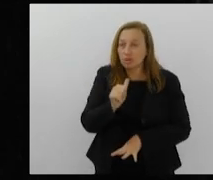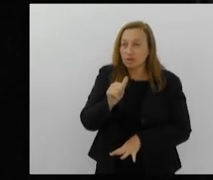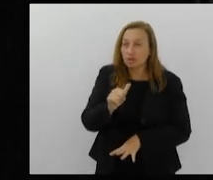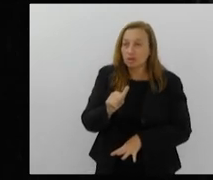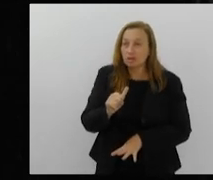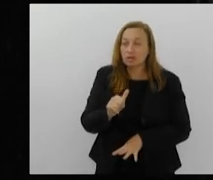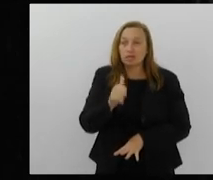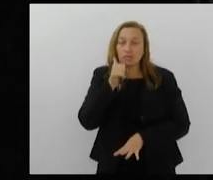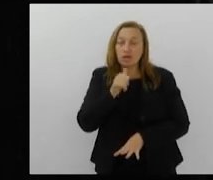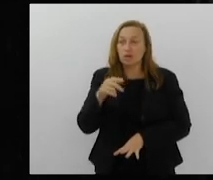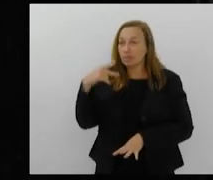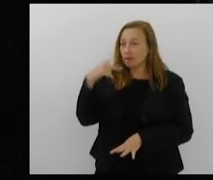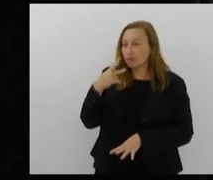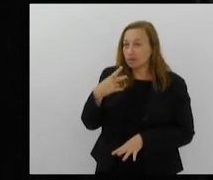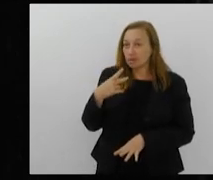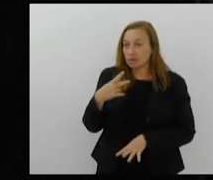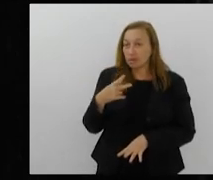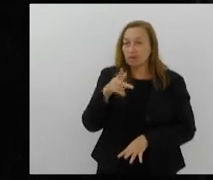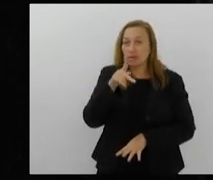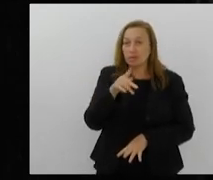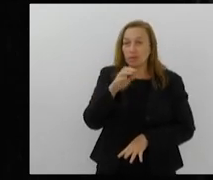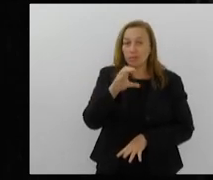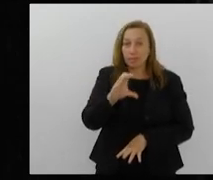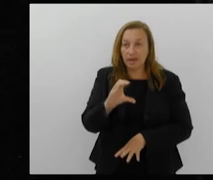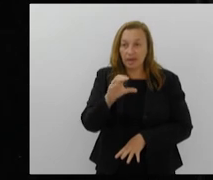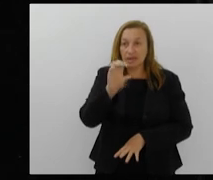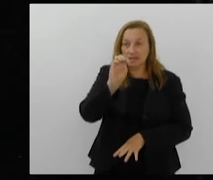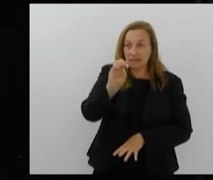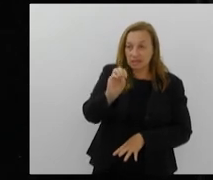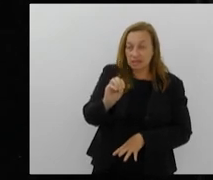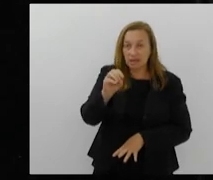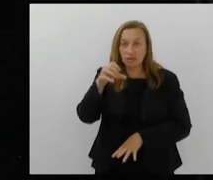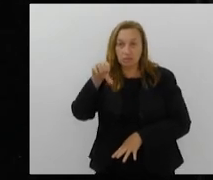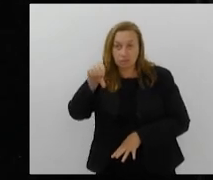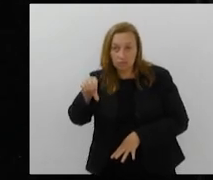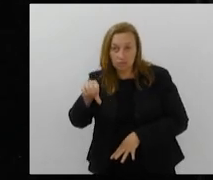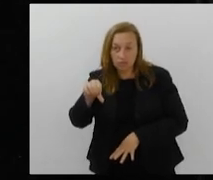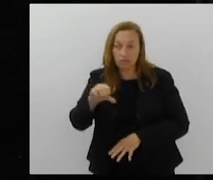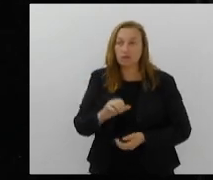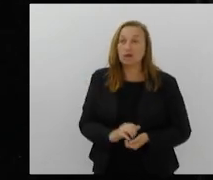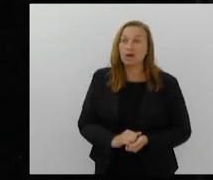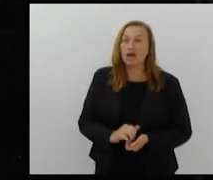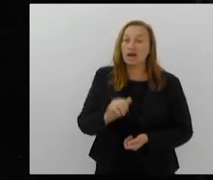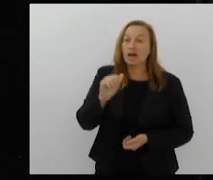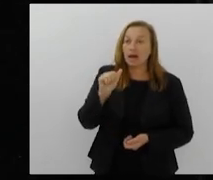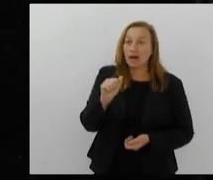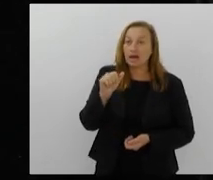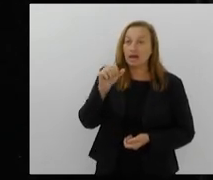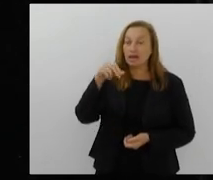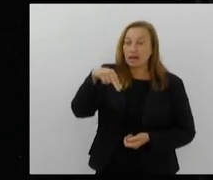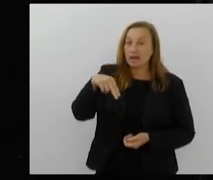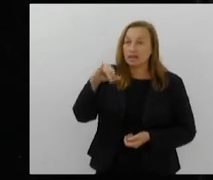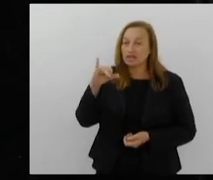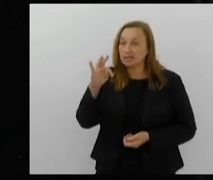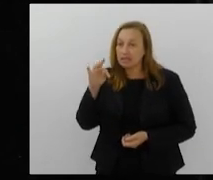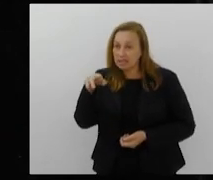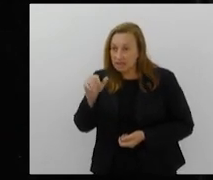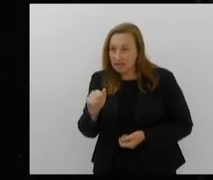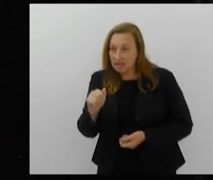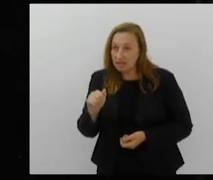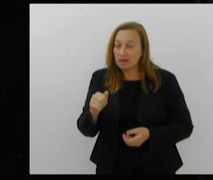mulheres parlamentares, com a PEC 09. Uma PEC que garante anistia aos partidos